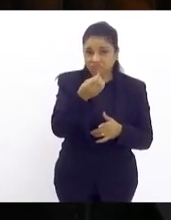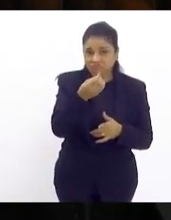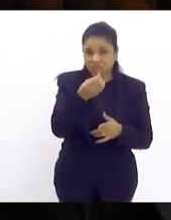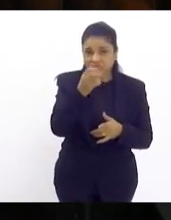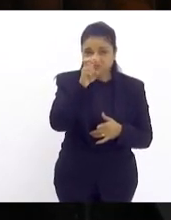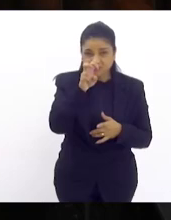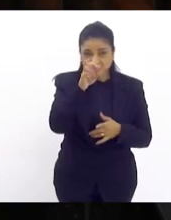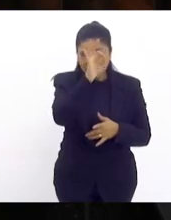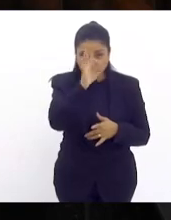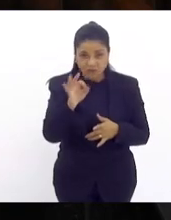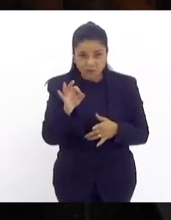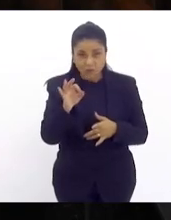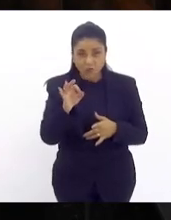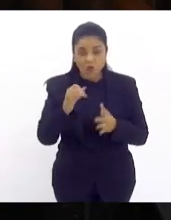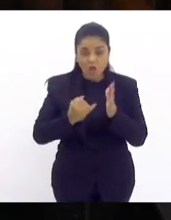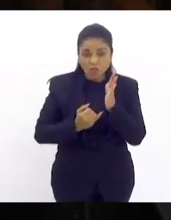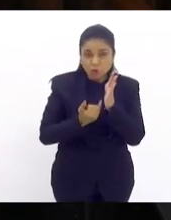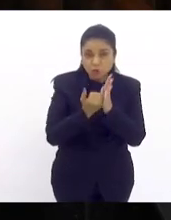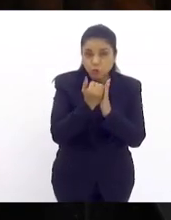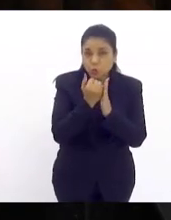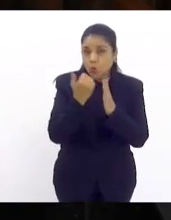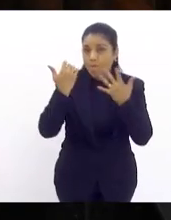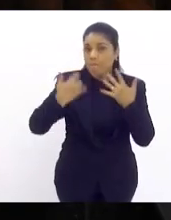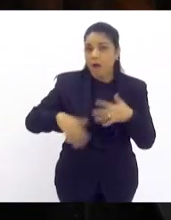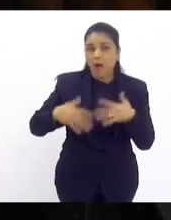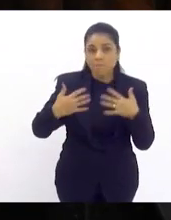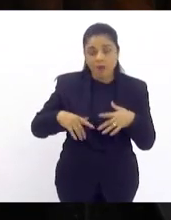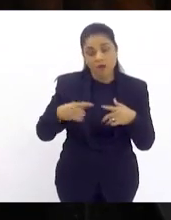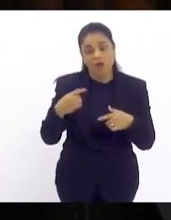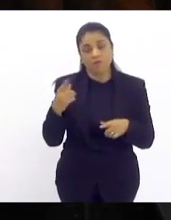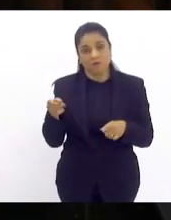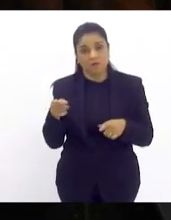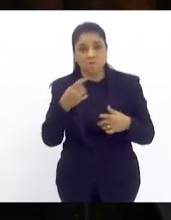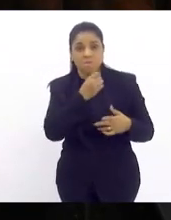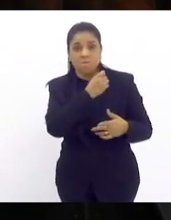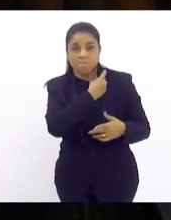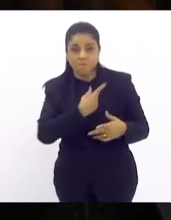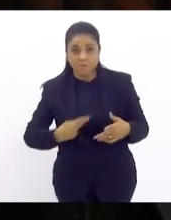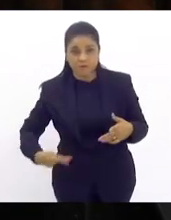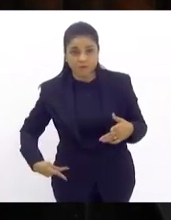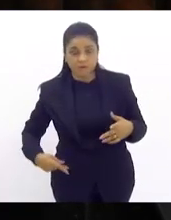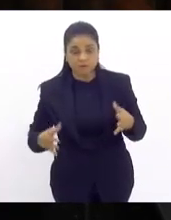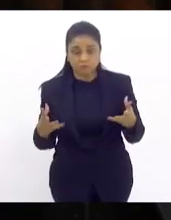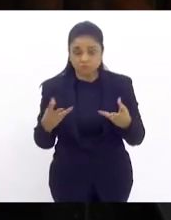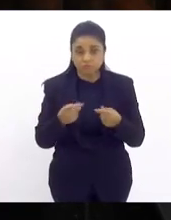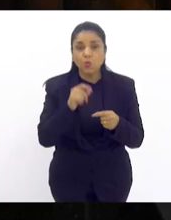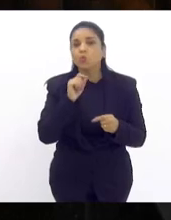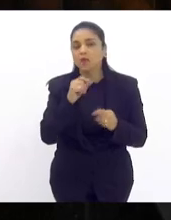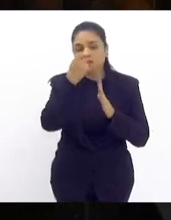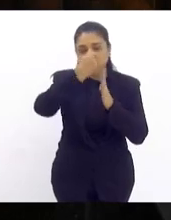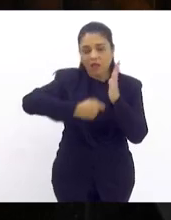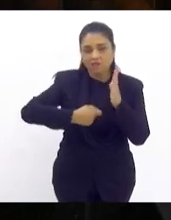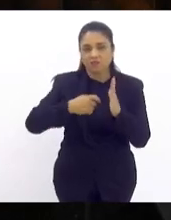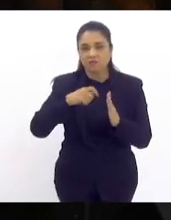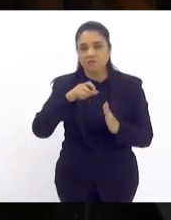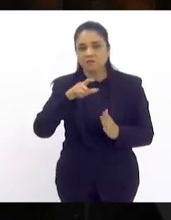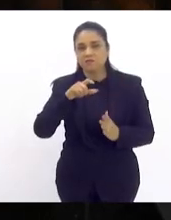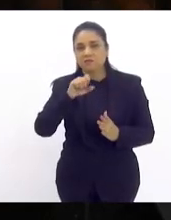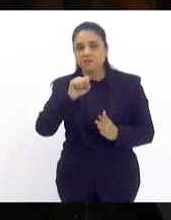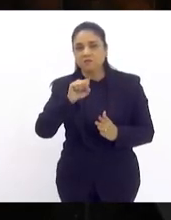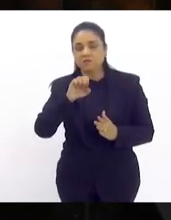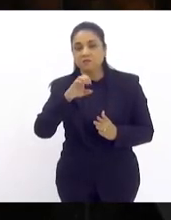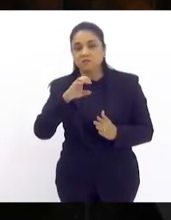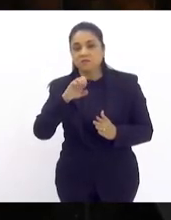então ele tem que ser sensível de que que a taxa SELIC seu presidente taxa SELIC